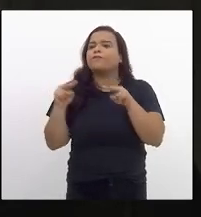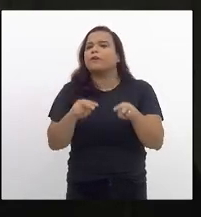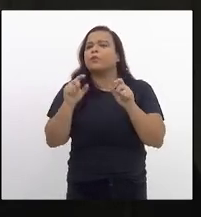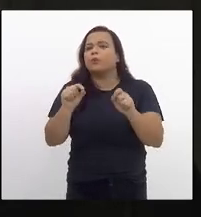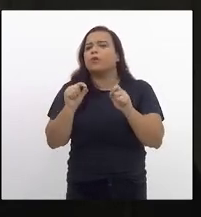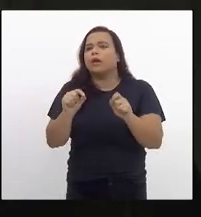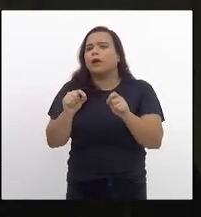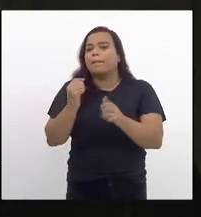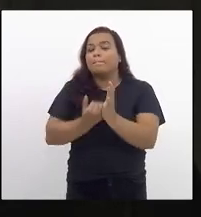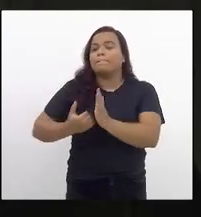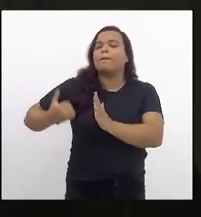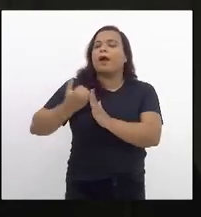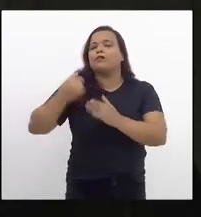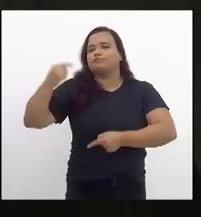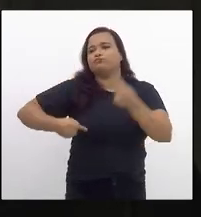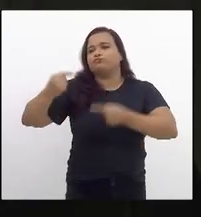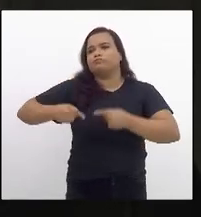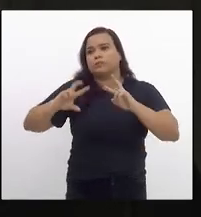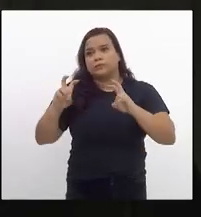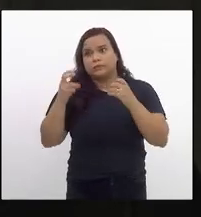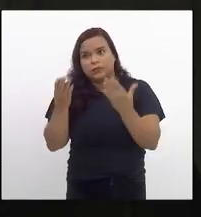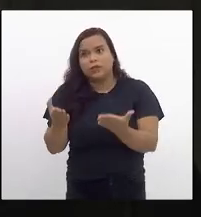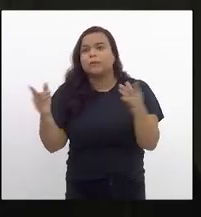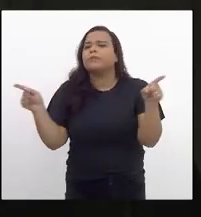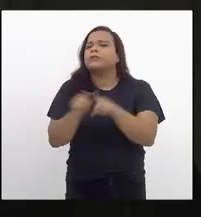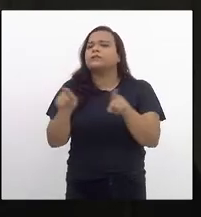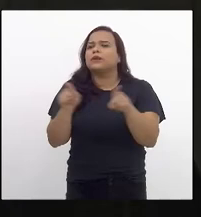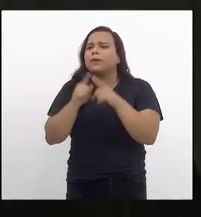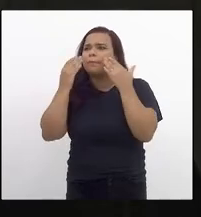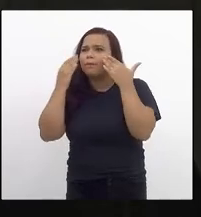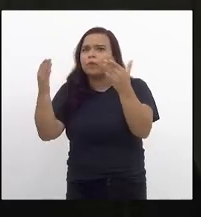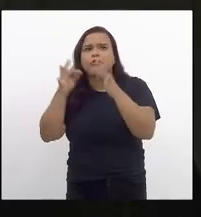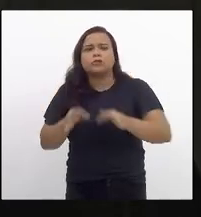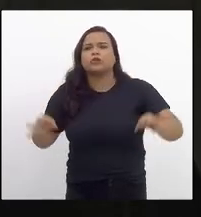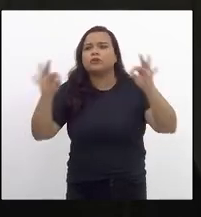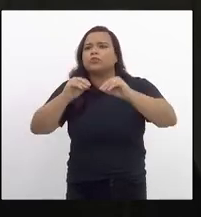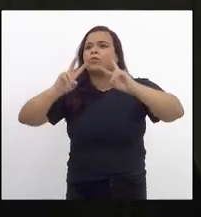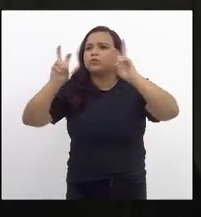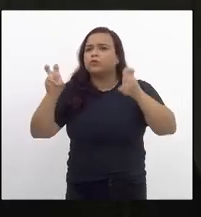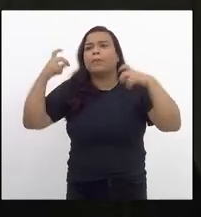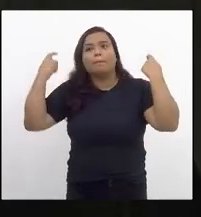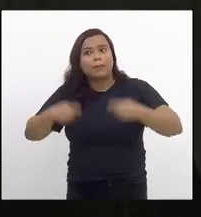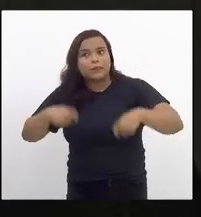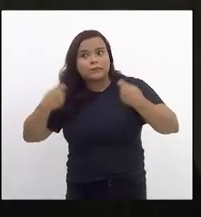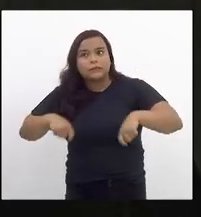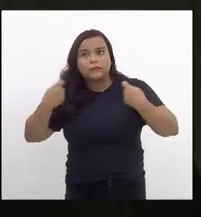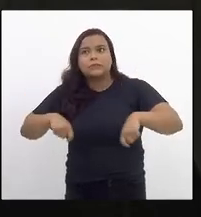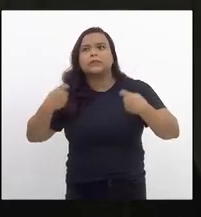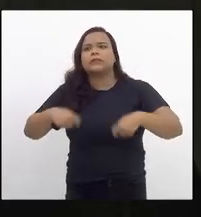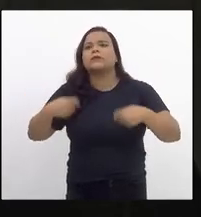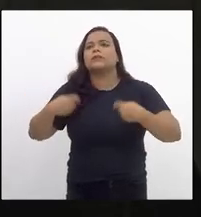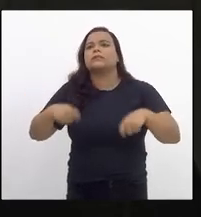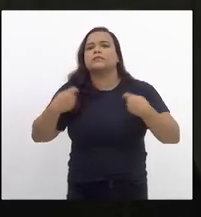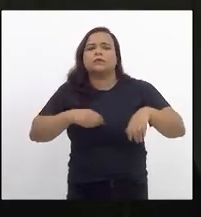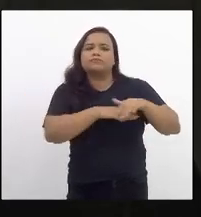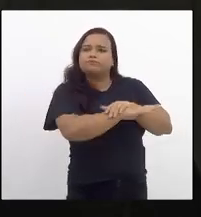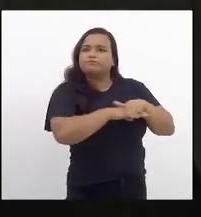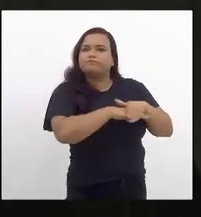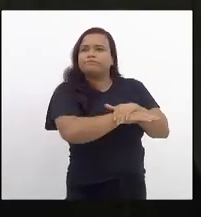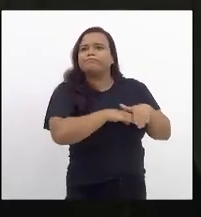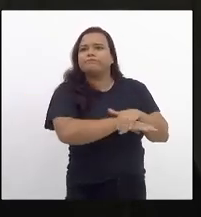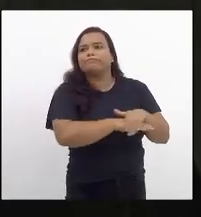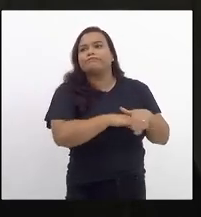esse tema bem como sinalizar a todos sobre a necessidade de preservação do recurso